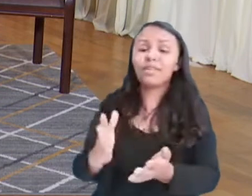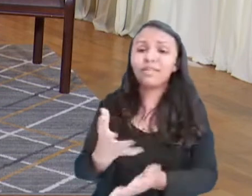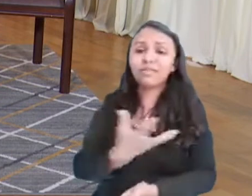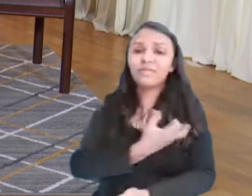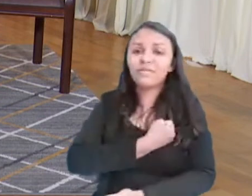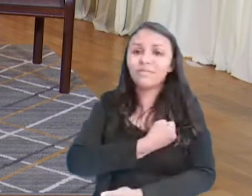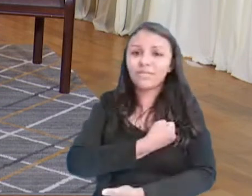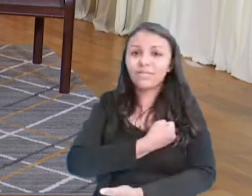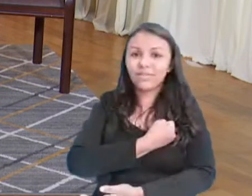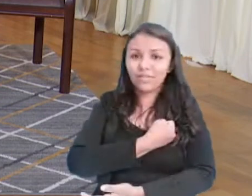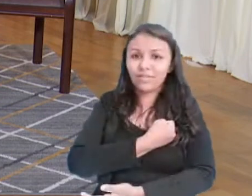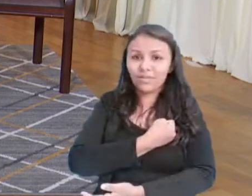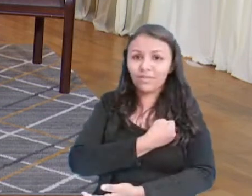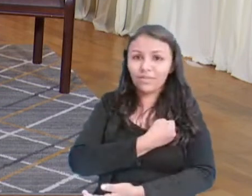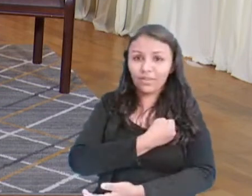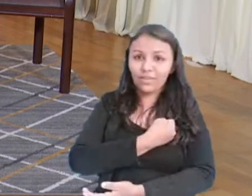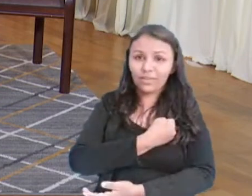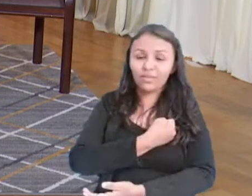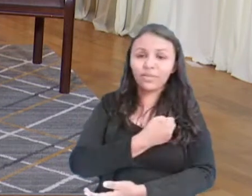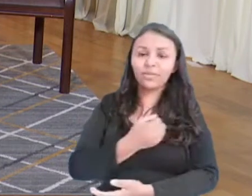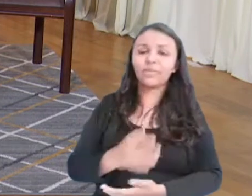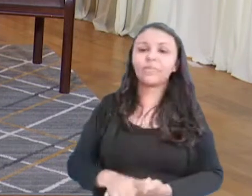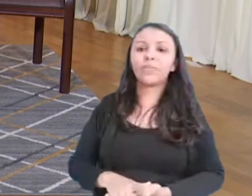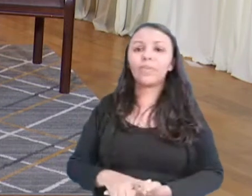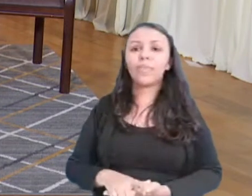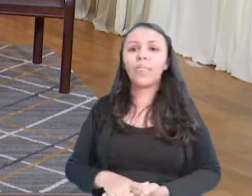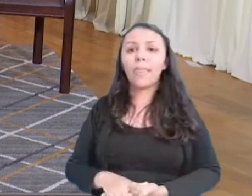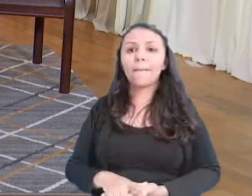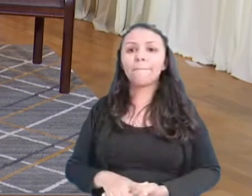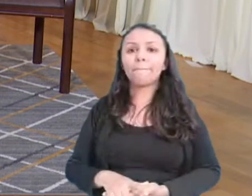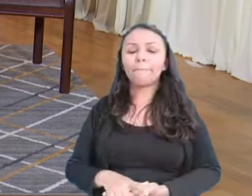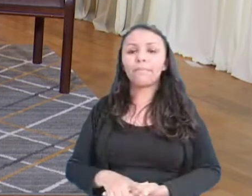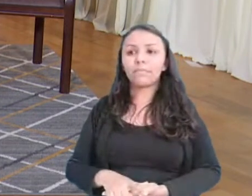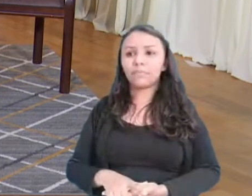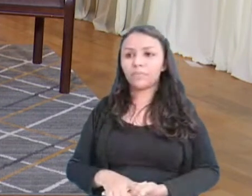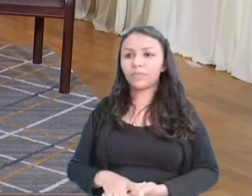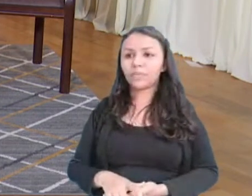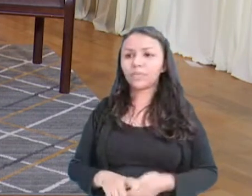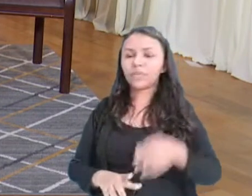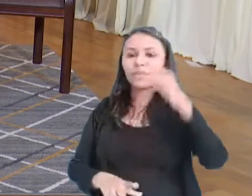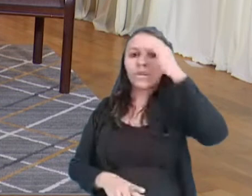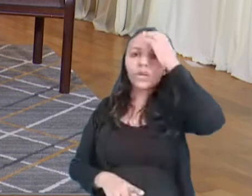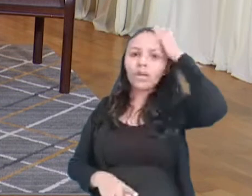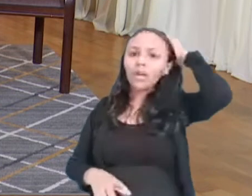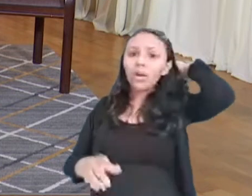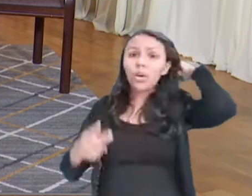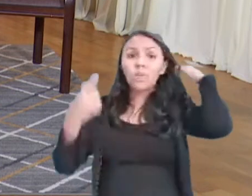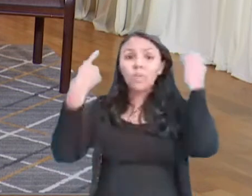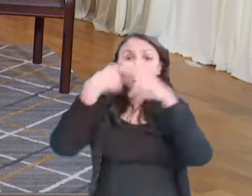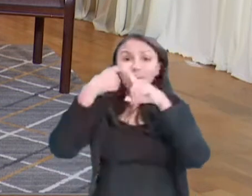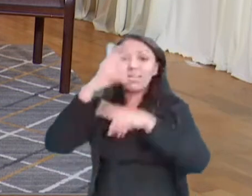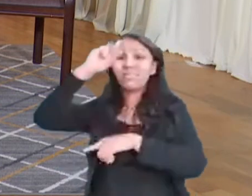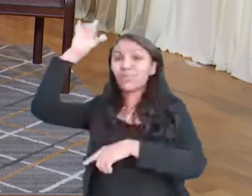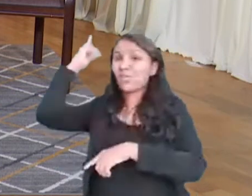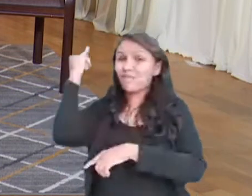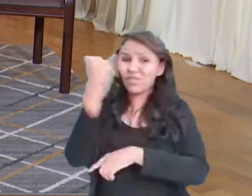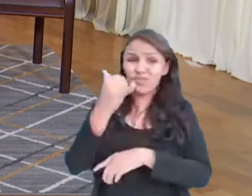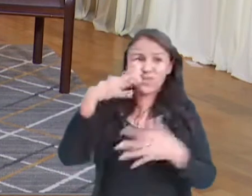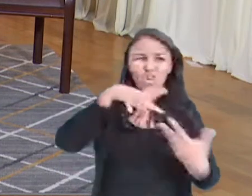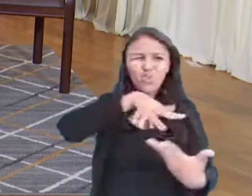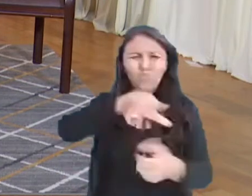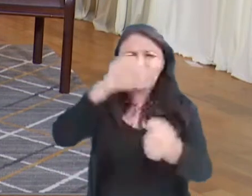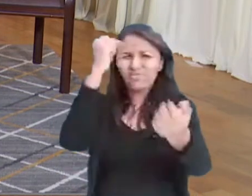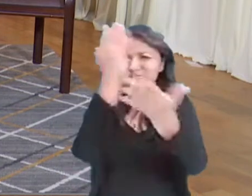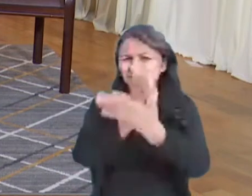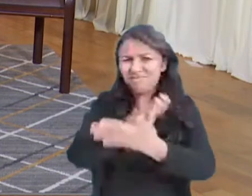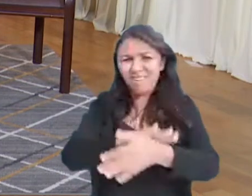por Deus a Noé, era da destruição que Deus disse que ia trazer ao planeta. Deus disse que